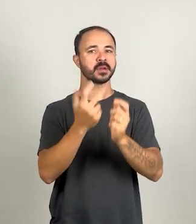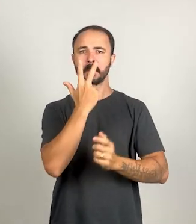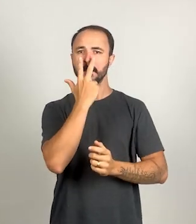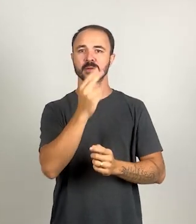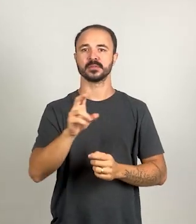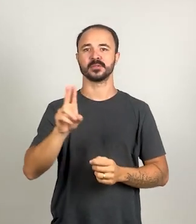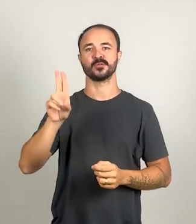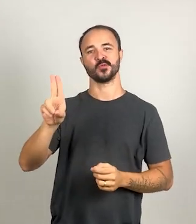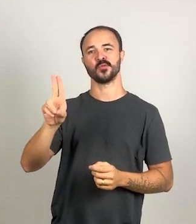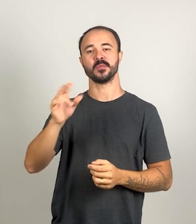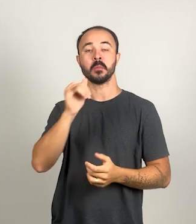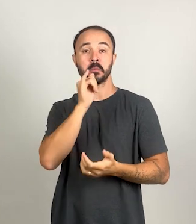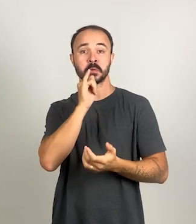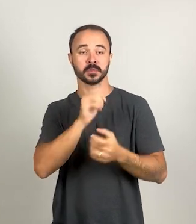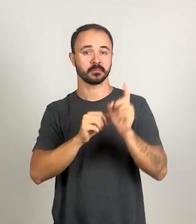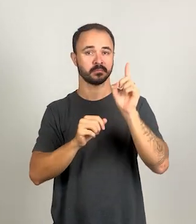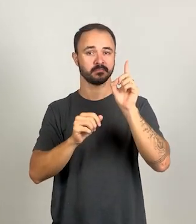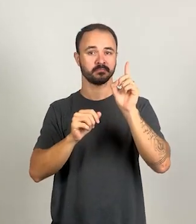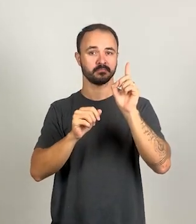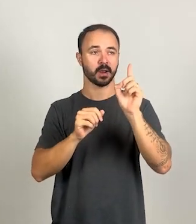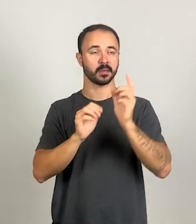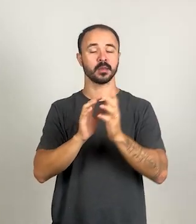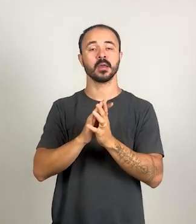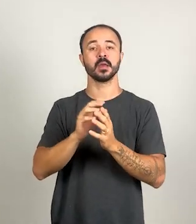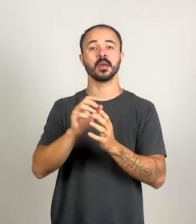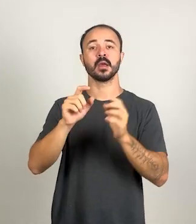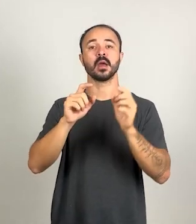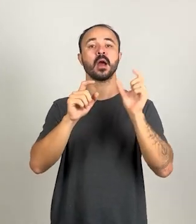em queijo caderno